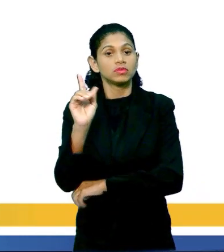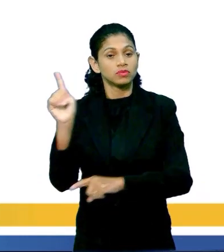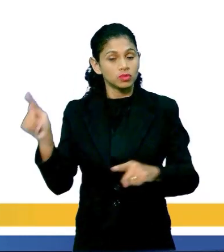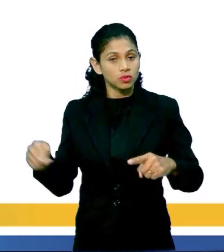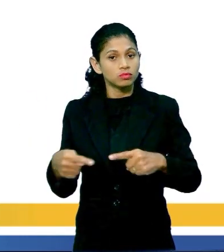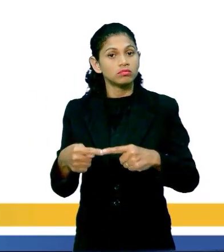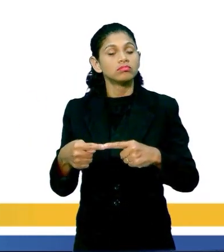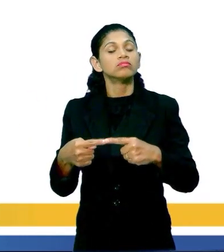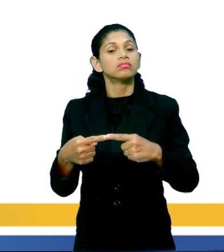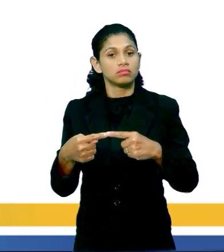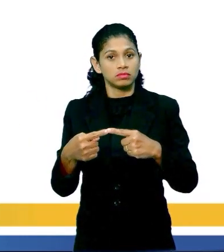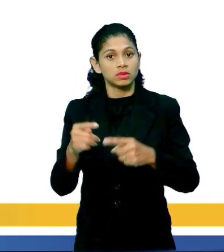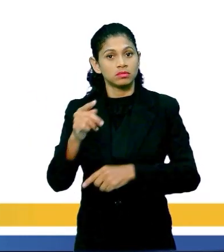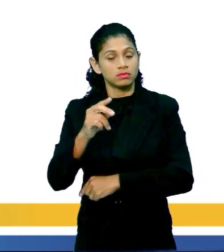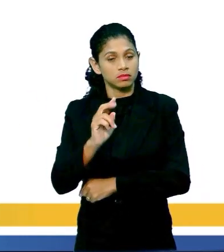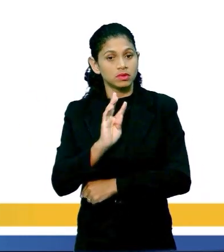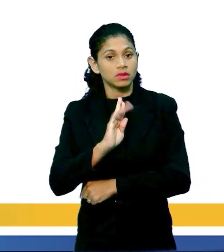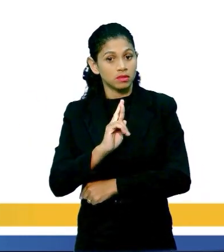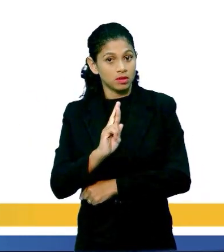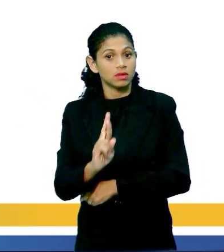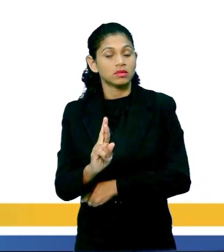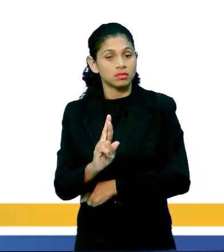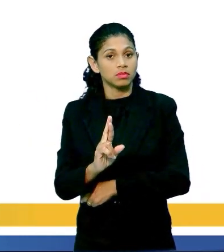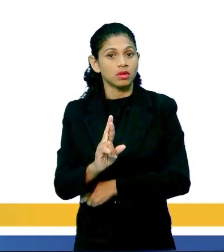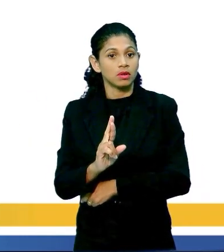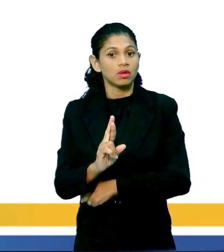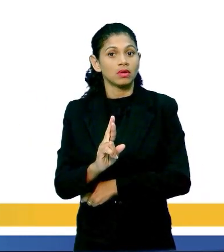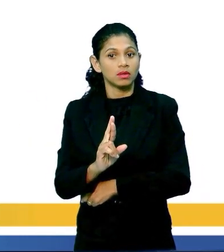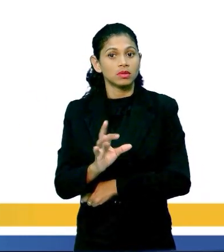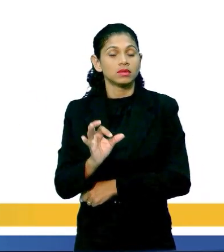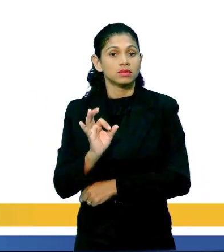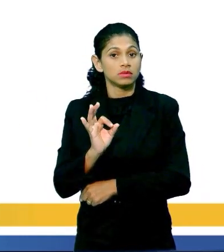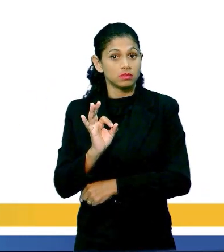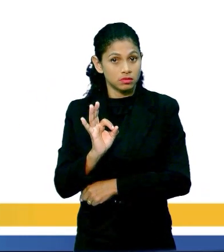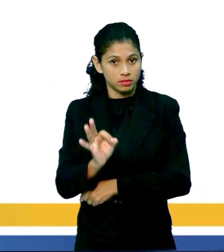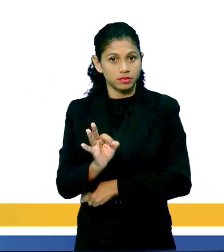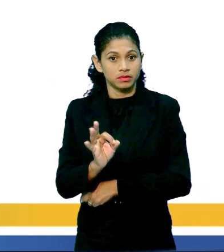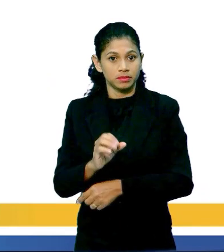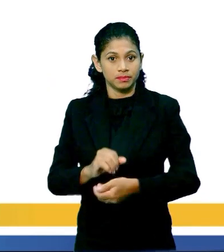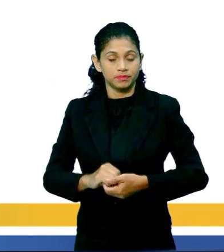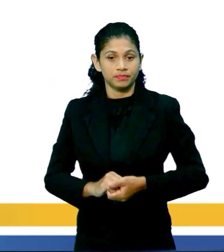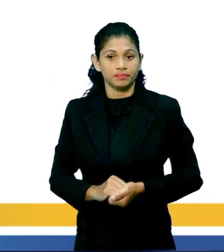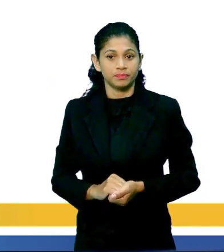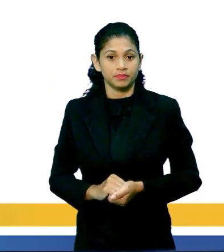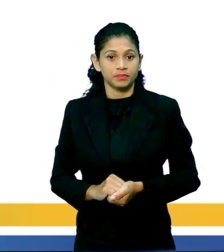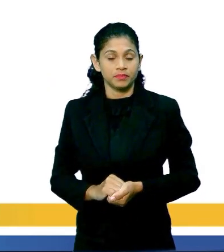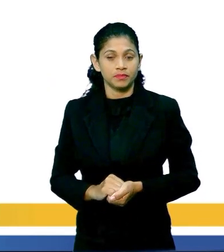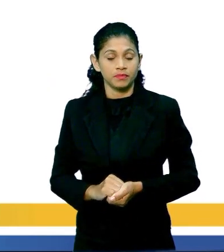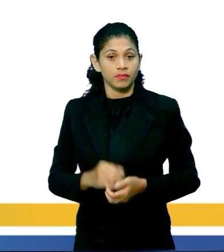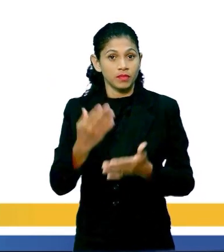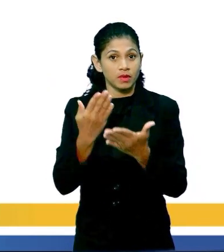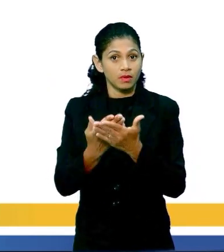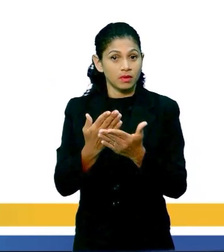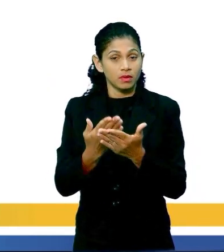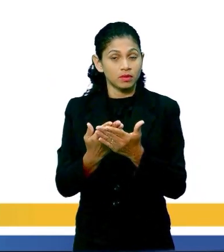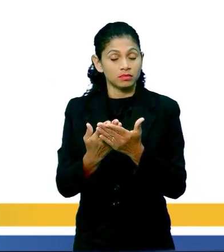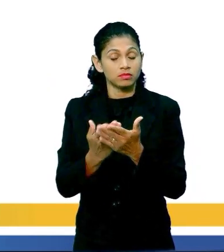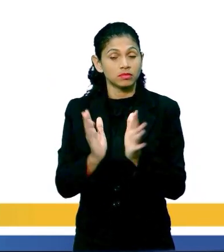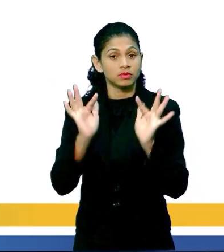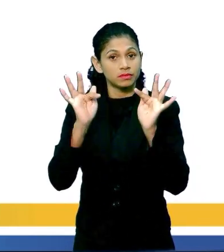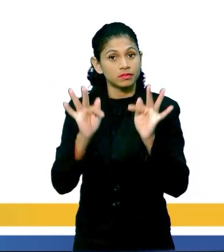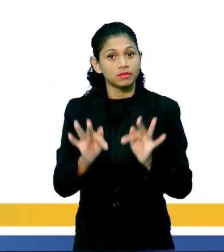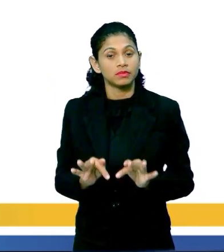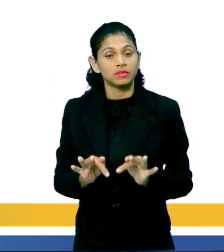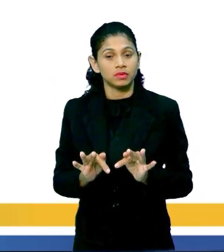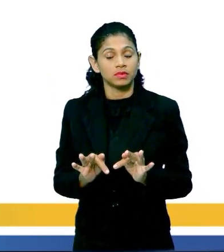resposta da letra 7, da número 7, ok? Da questão. E é isso, a nossa aula de hoje está sendo